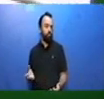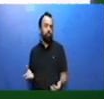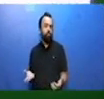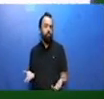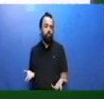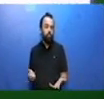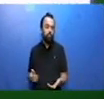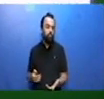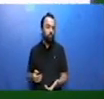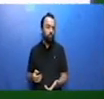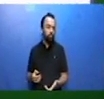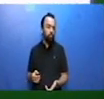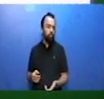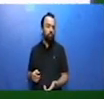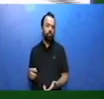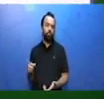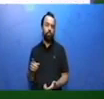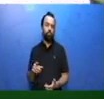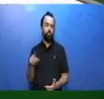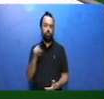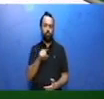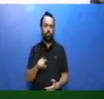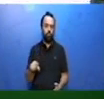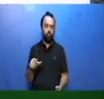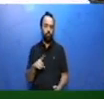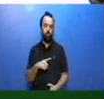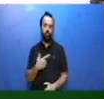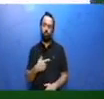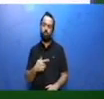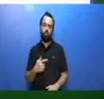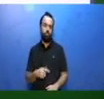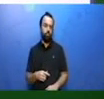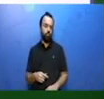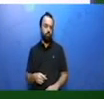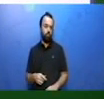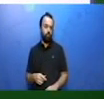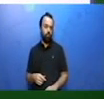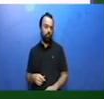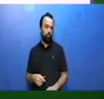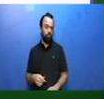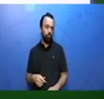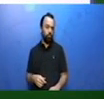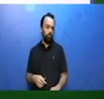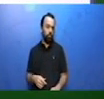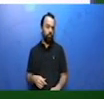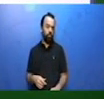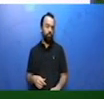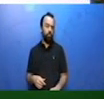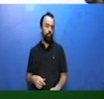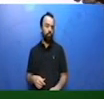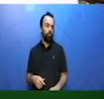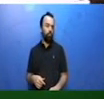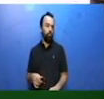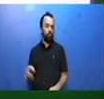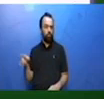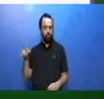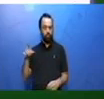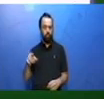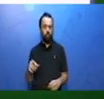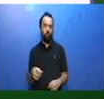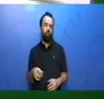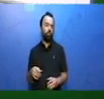mas falou para circular o que não tem. Aí fala que não há residências. Posso circular? Não, aqui está falando que não